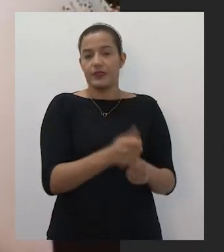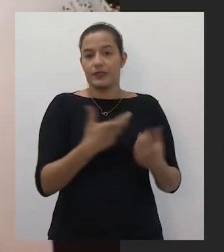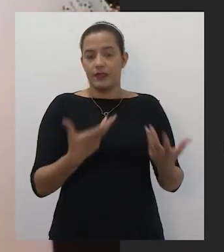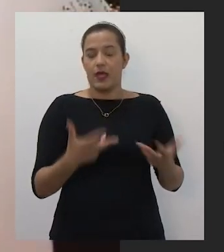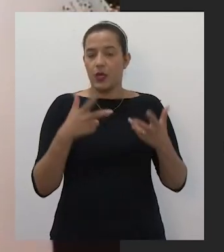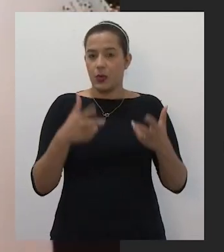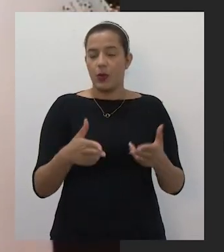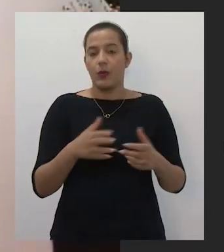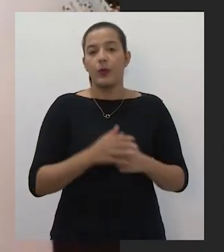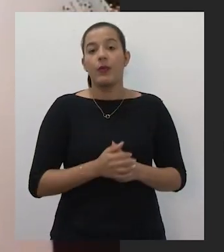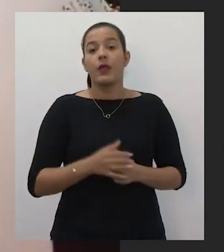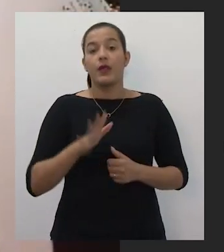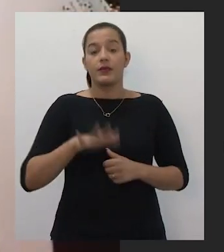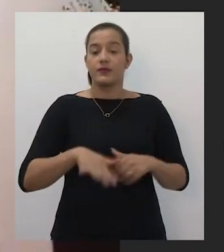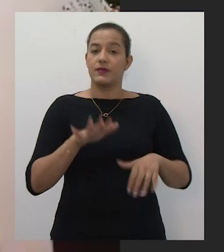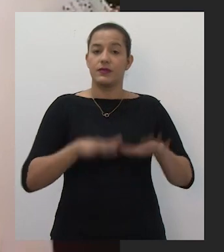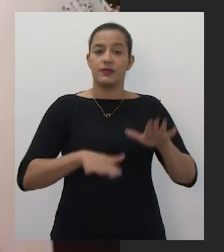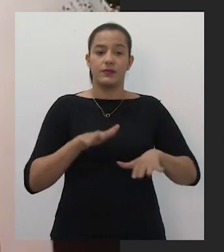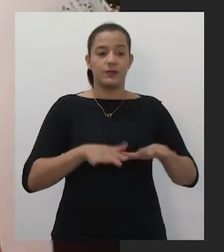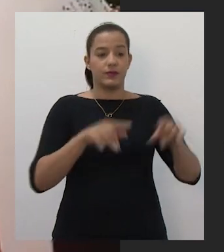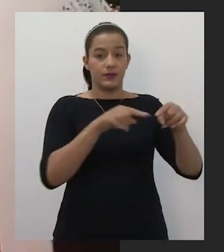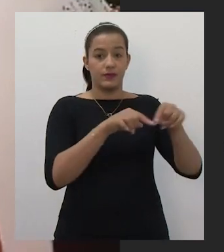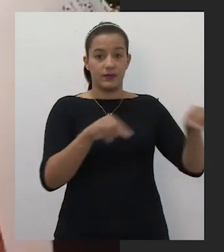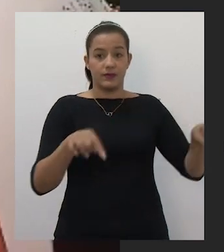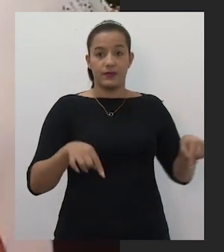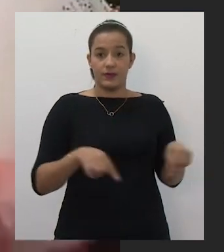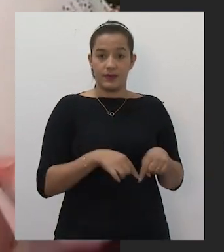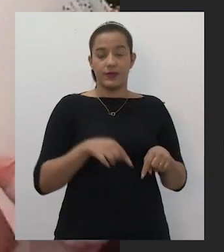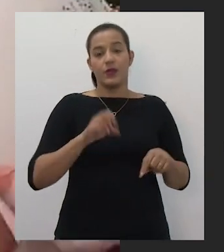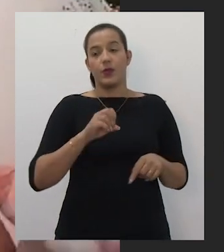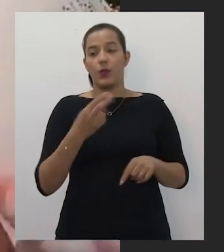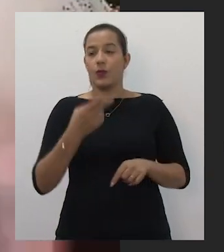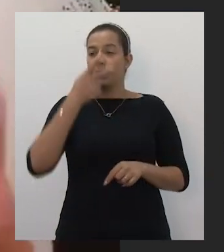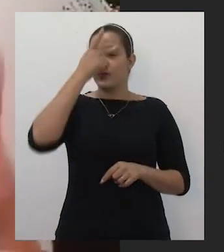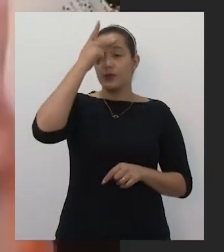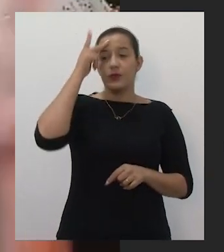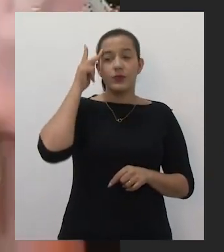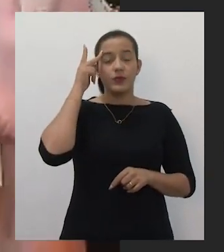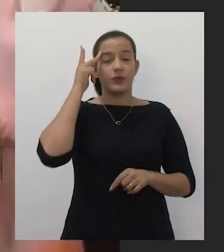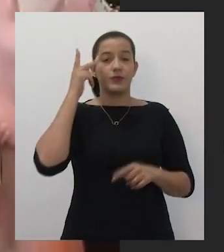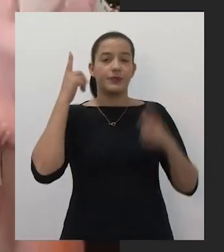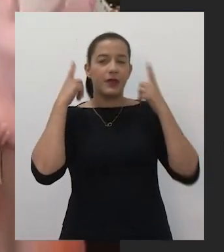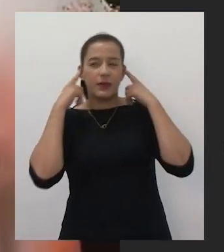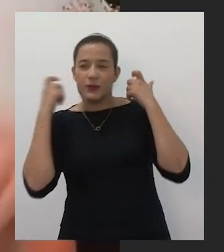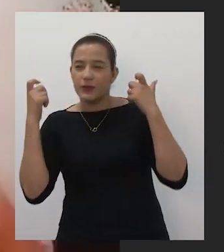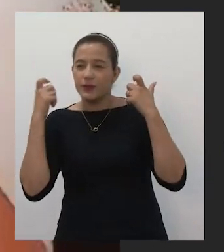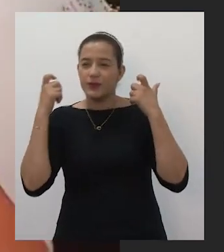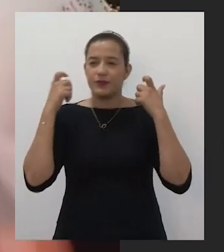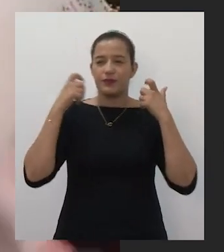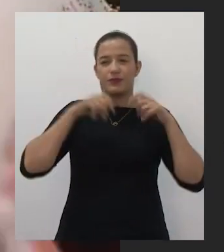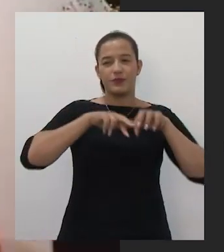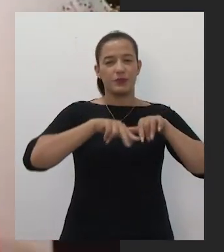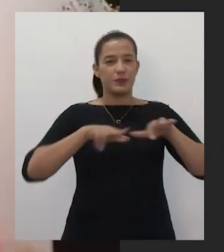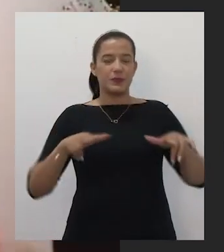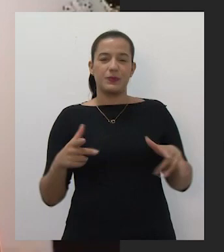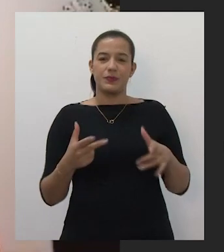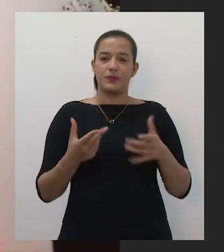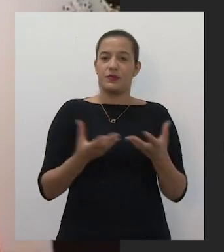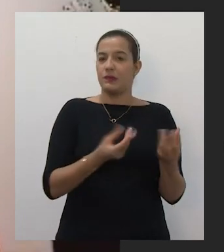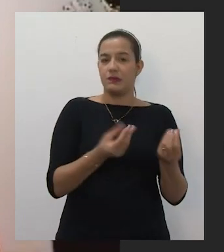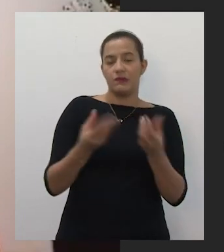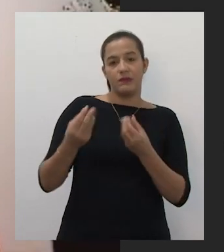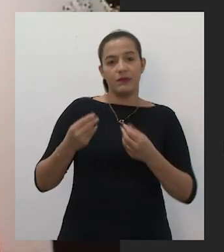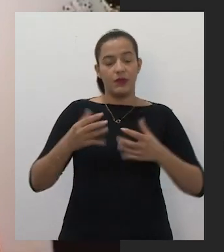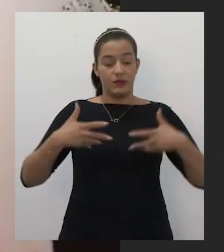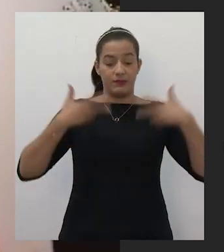assim, às vezes uma sala que é uma sala, né, um pessoal que é um pessoal barulhento, muito animado, às vezes é